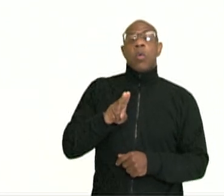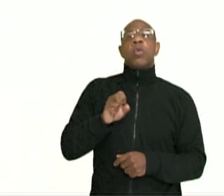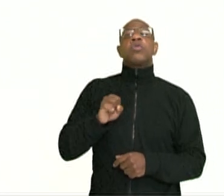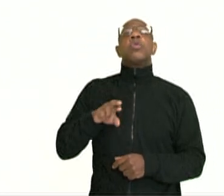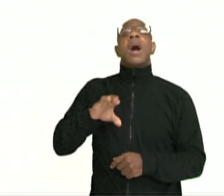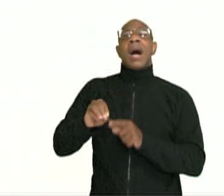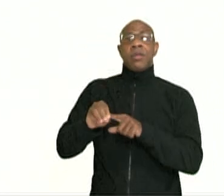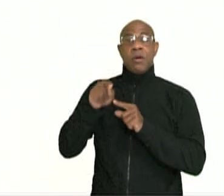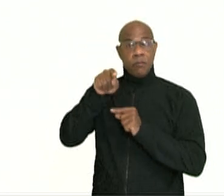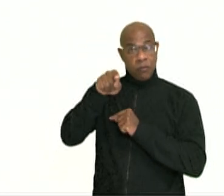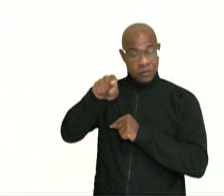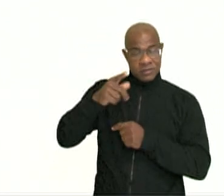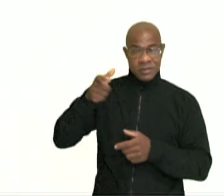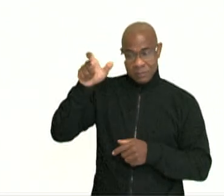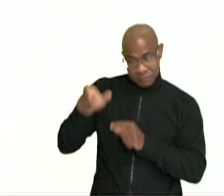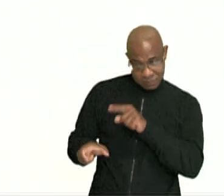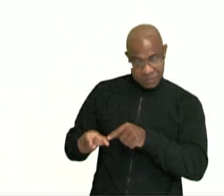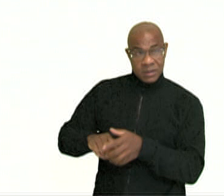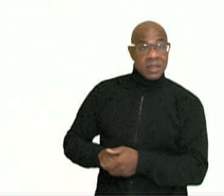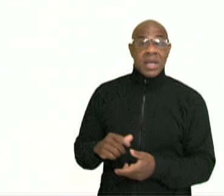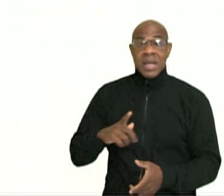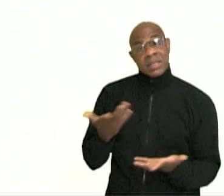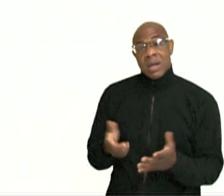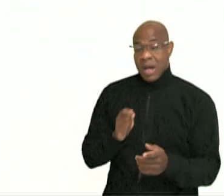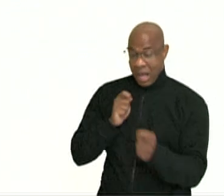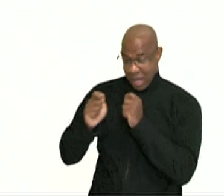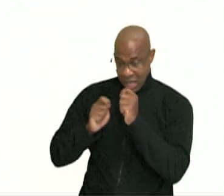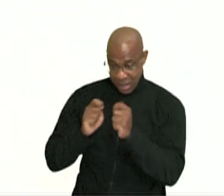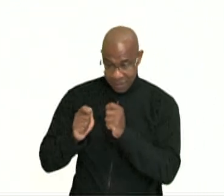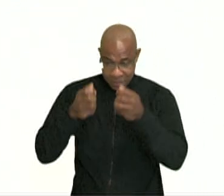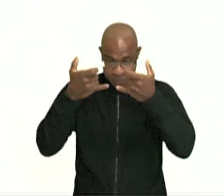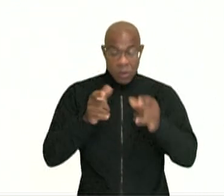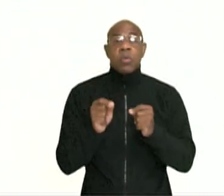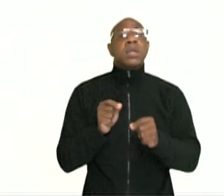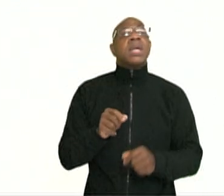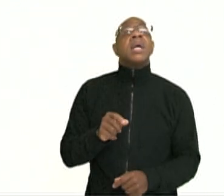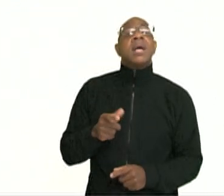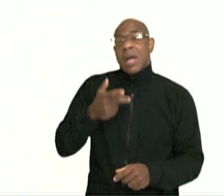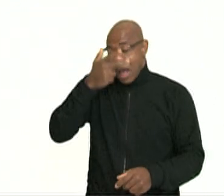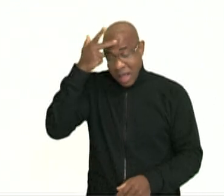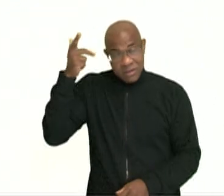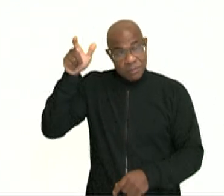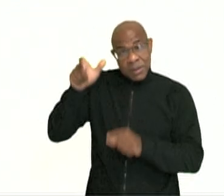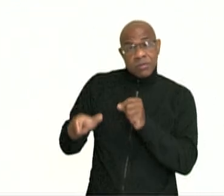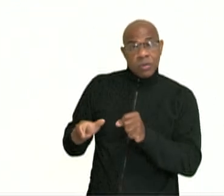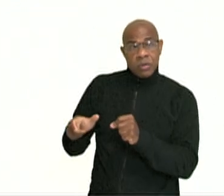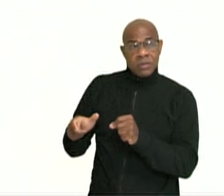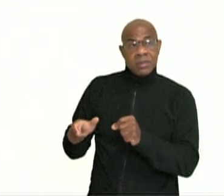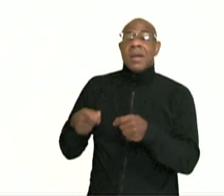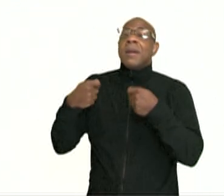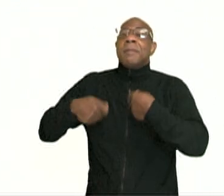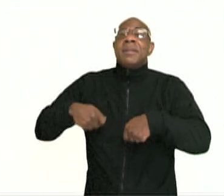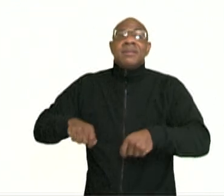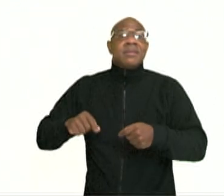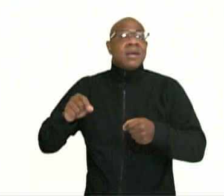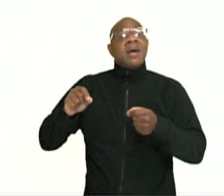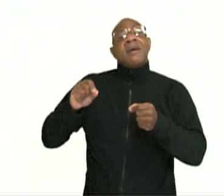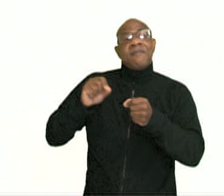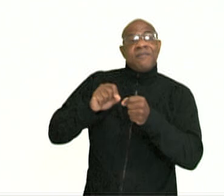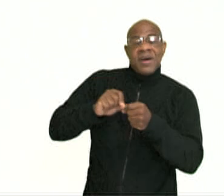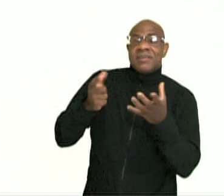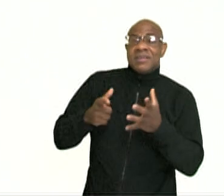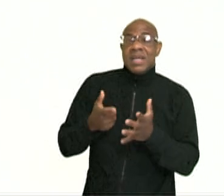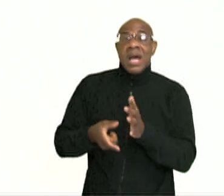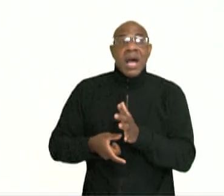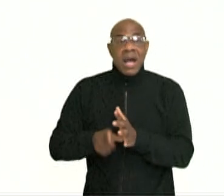Você. Então, segundo a reportagem, o que os usuários de mídias sociais devem considerar ao